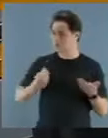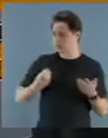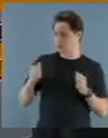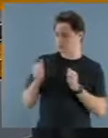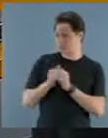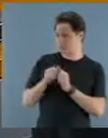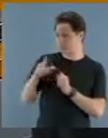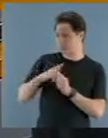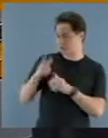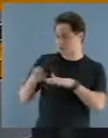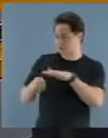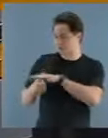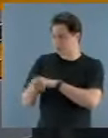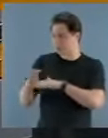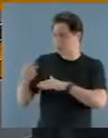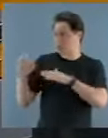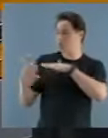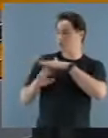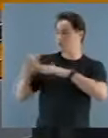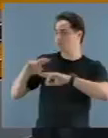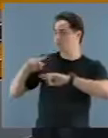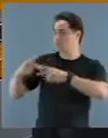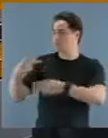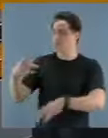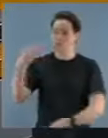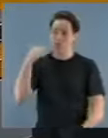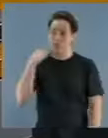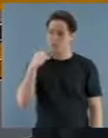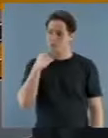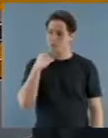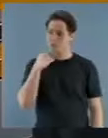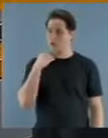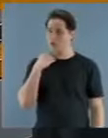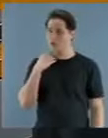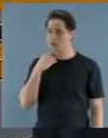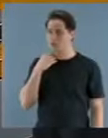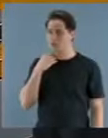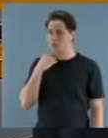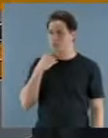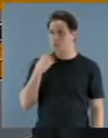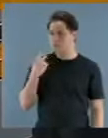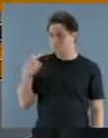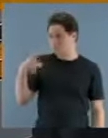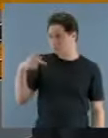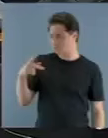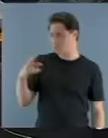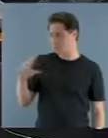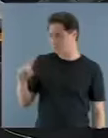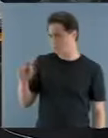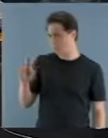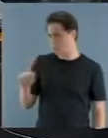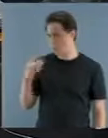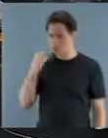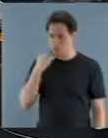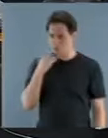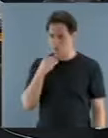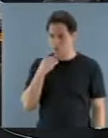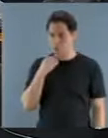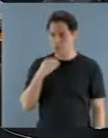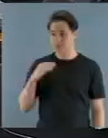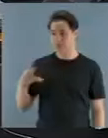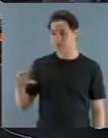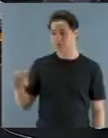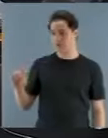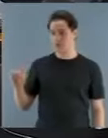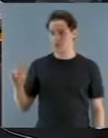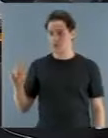o Vanderlei tem depósito de empresa na sua conta, não é da figura física, da empresa Cedro na sua conta. E a Cedro está